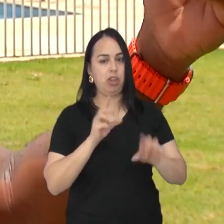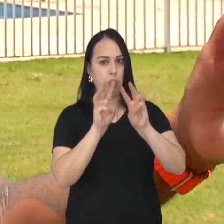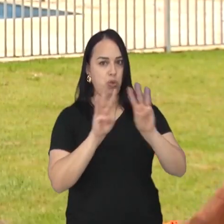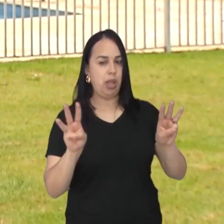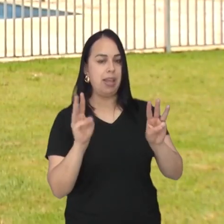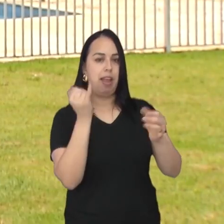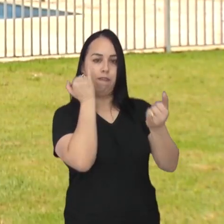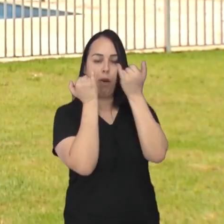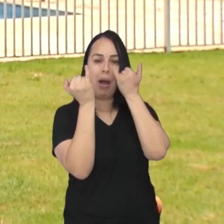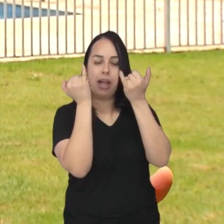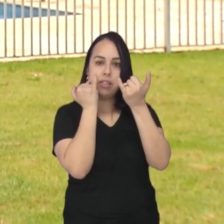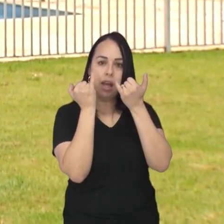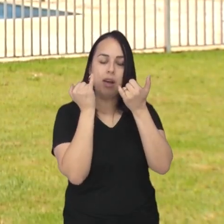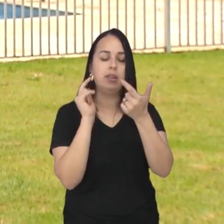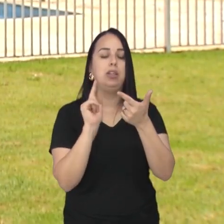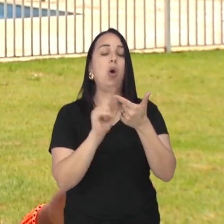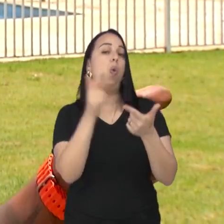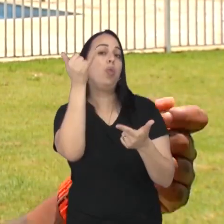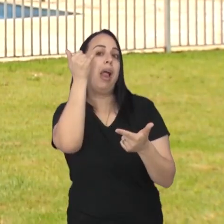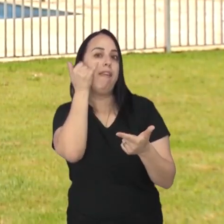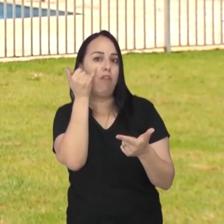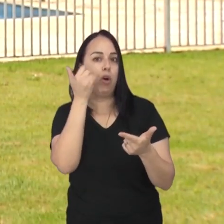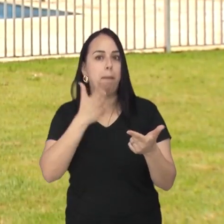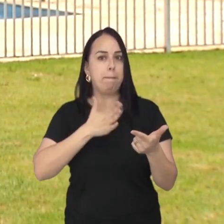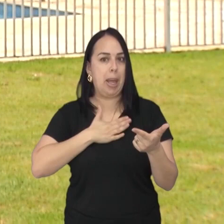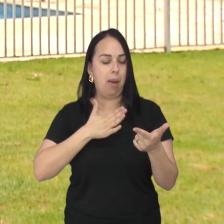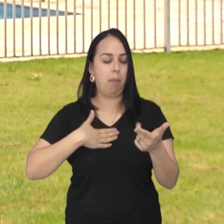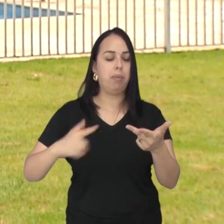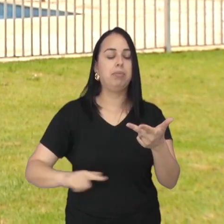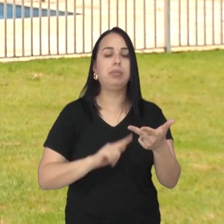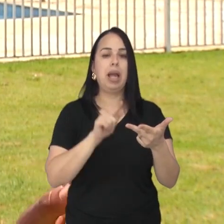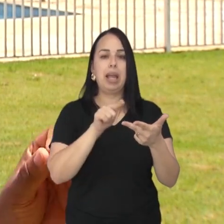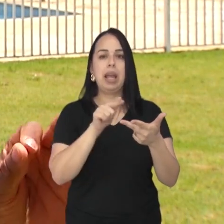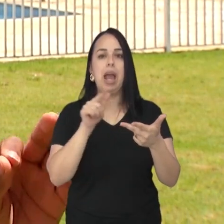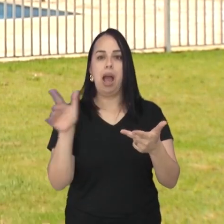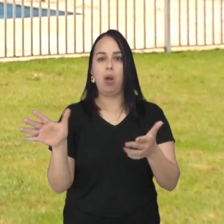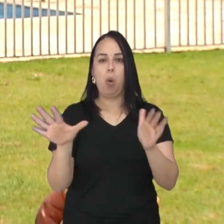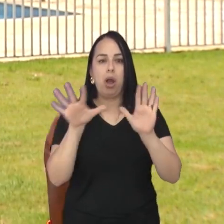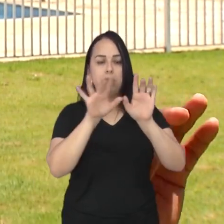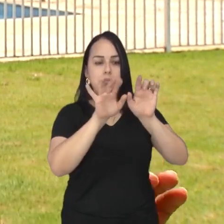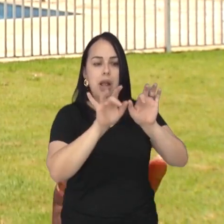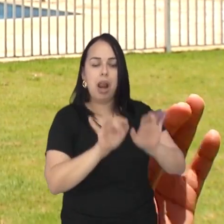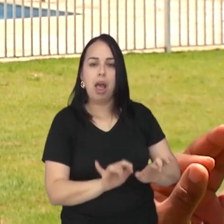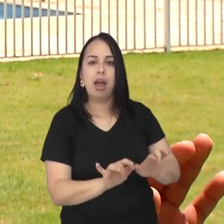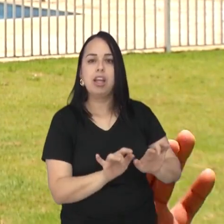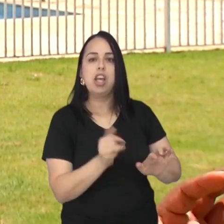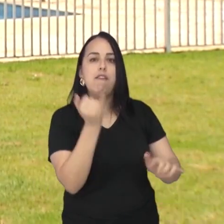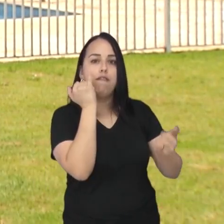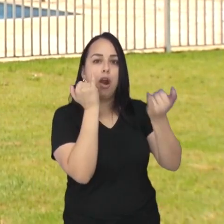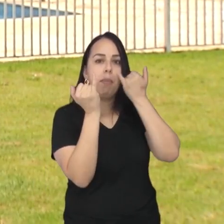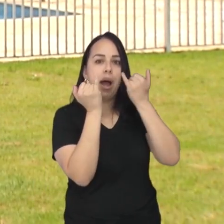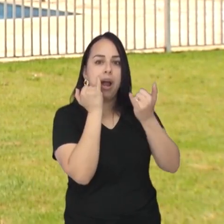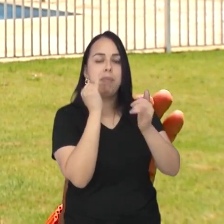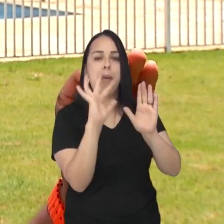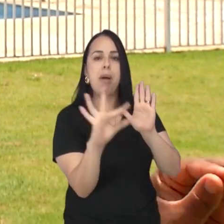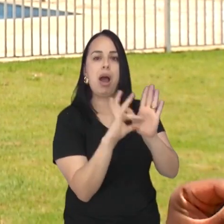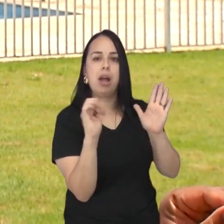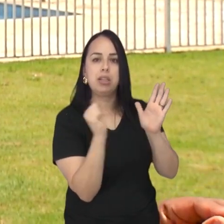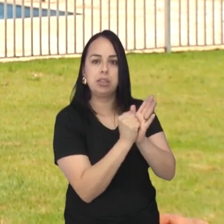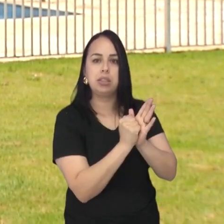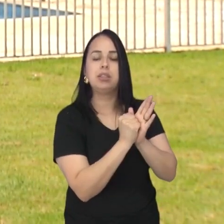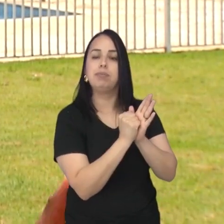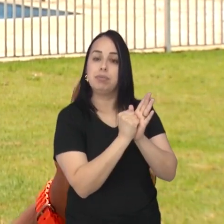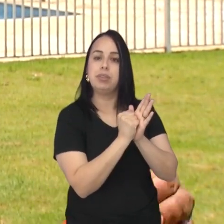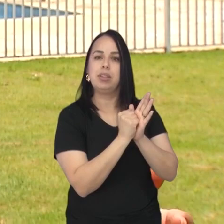Aí tem as informações sobre a chácara, tem o telefone de contato e ali ela consegue preencher num campo ali, faça